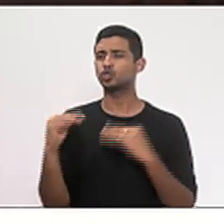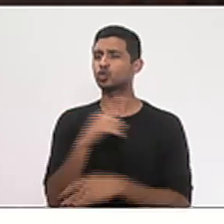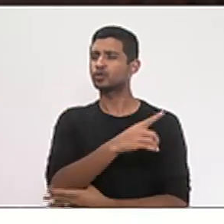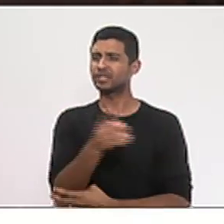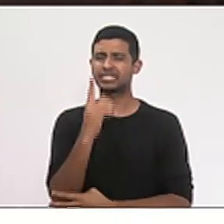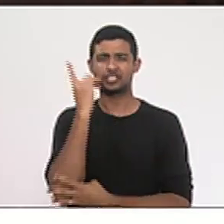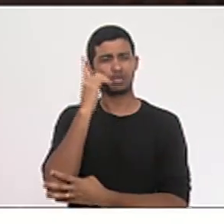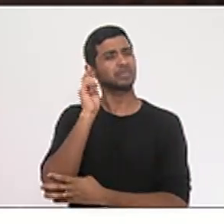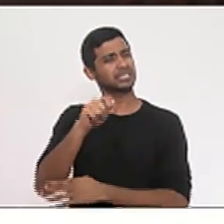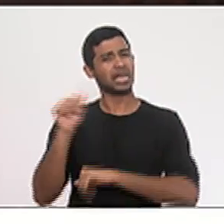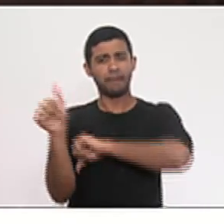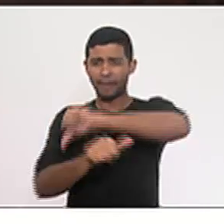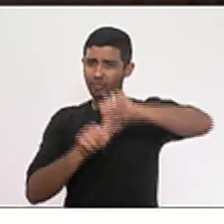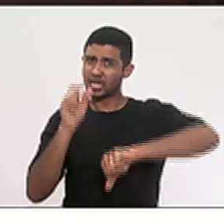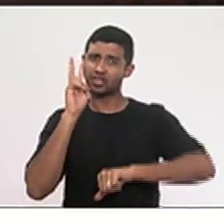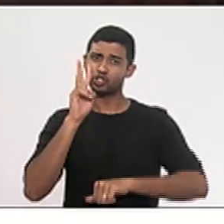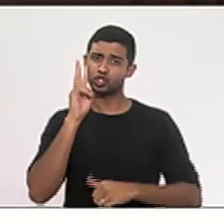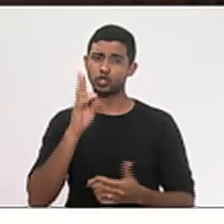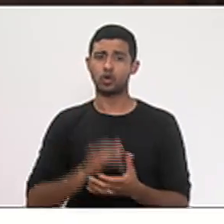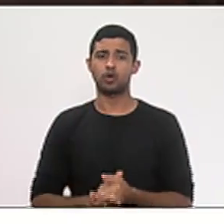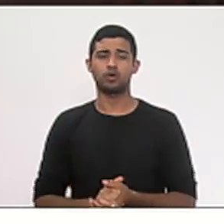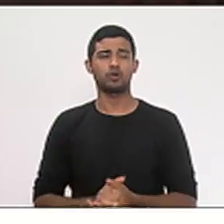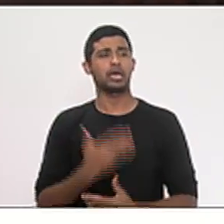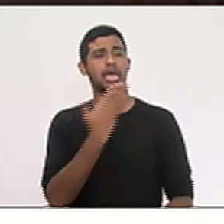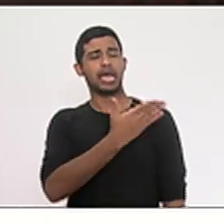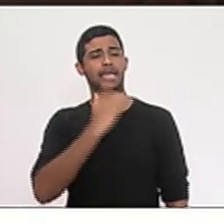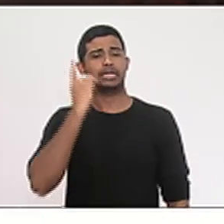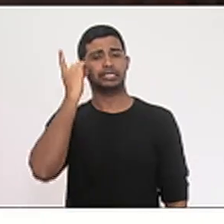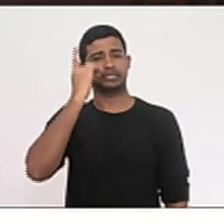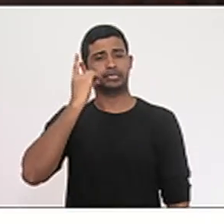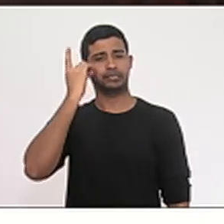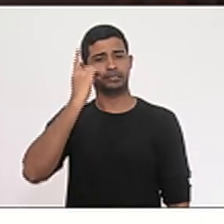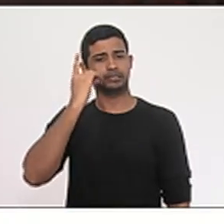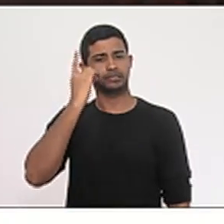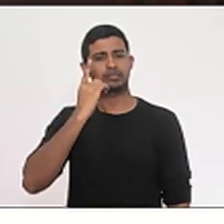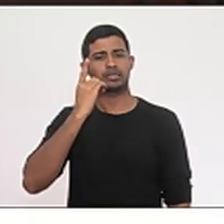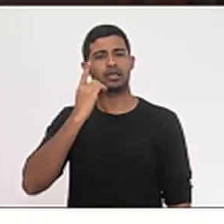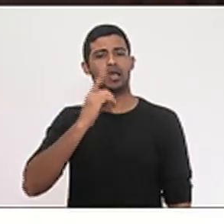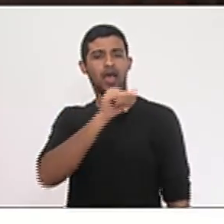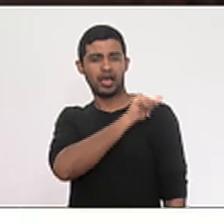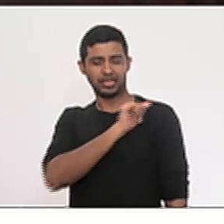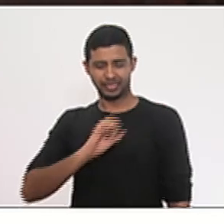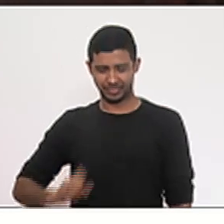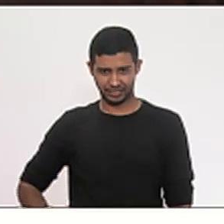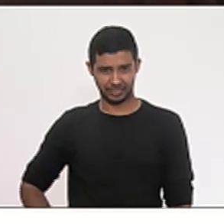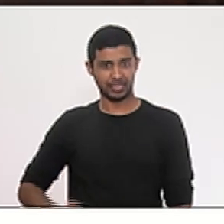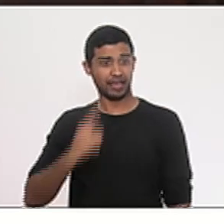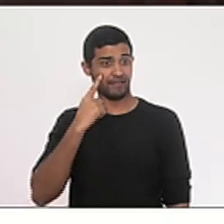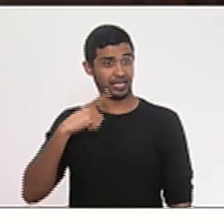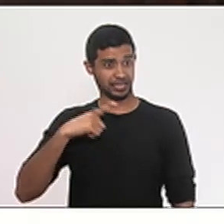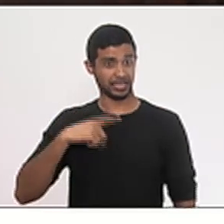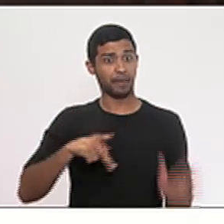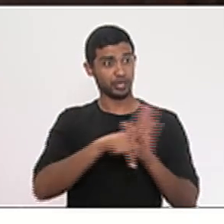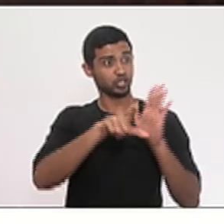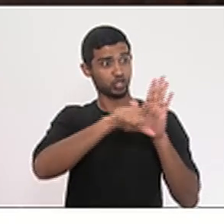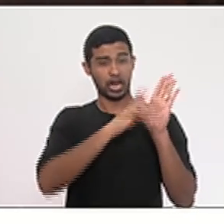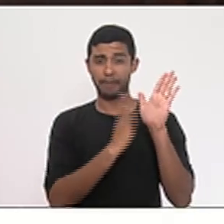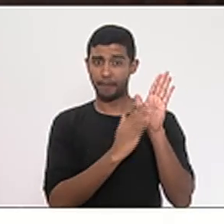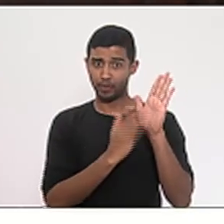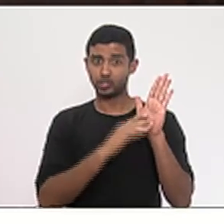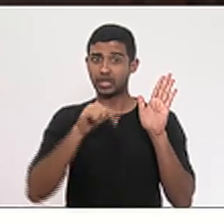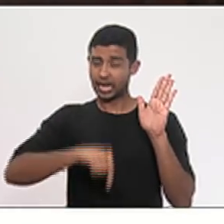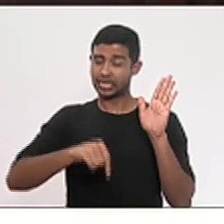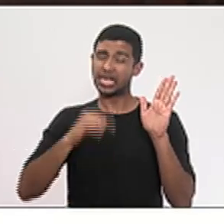podem mudar o rumo dessa história. O deputado André Siciliano está com um projeto de lei aqui para ser apreciado, se não me